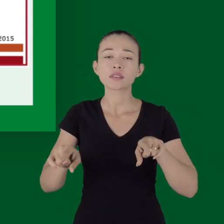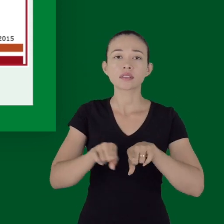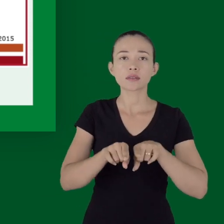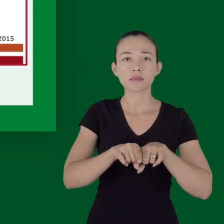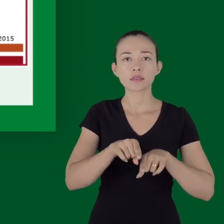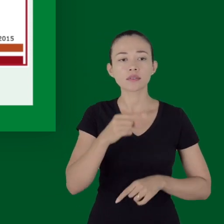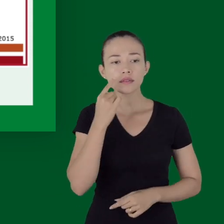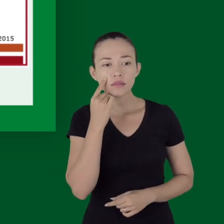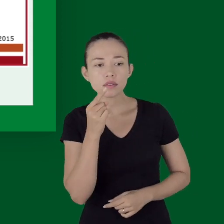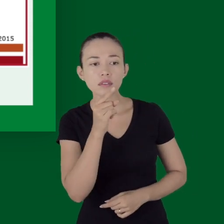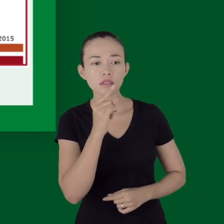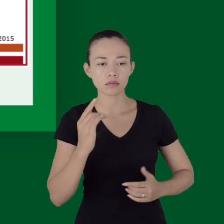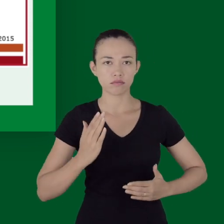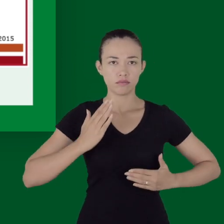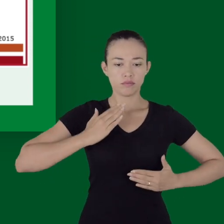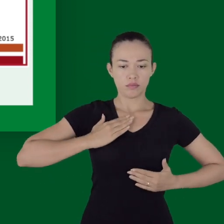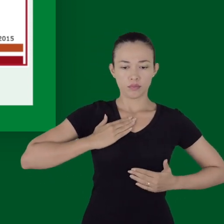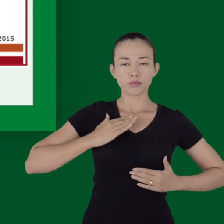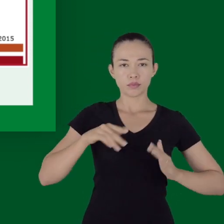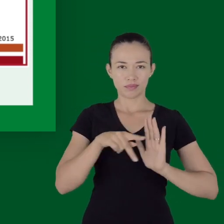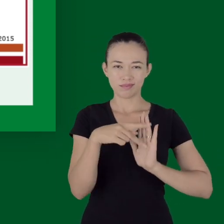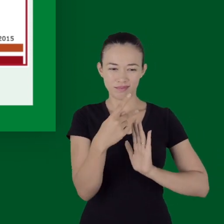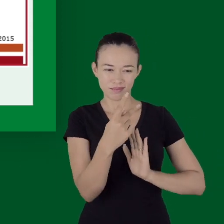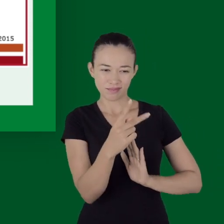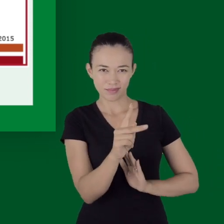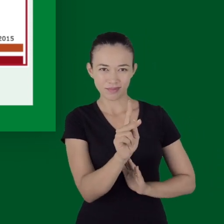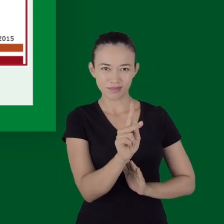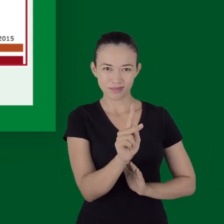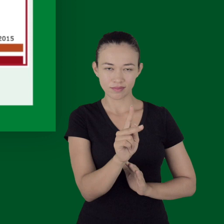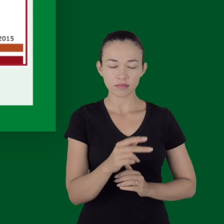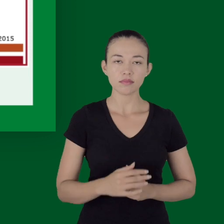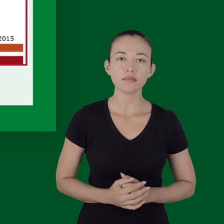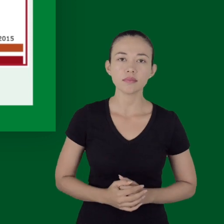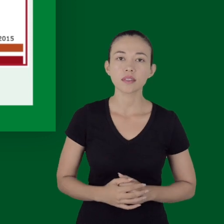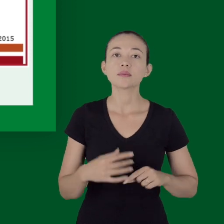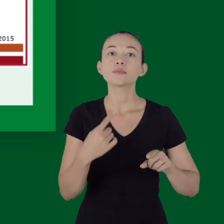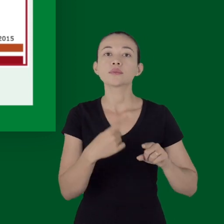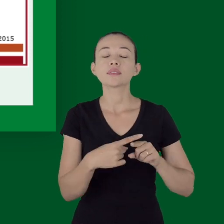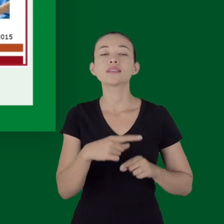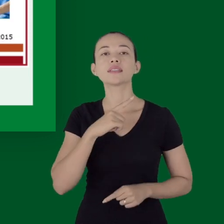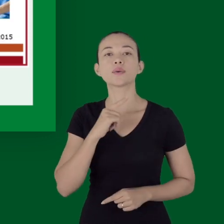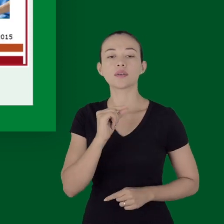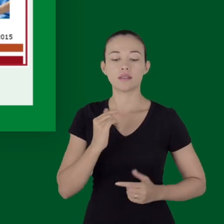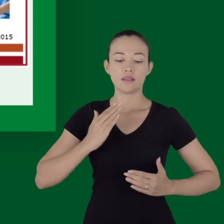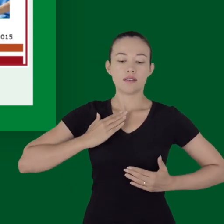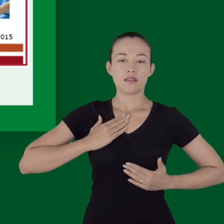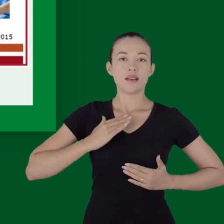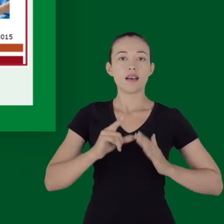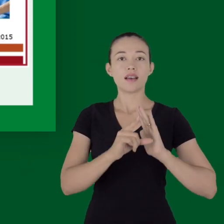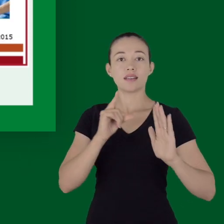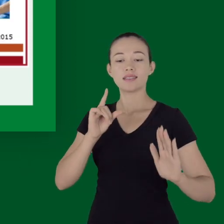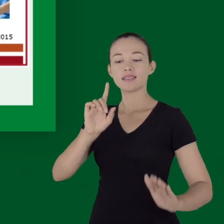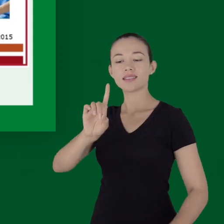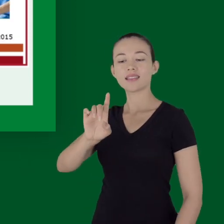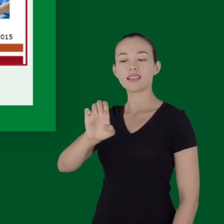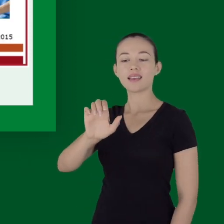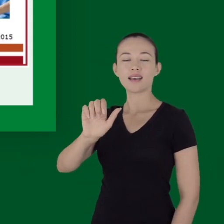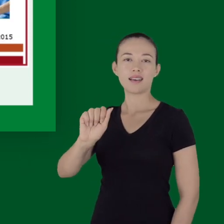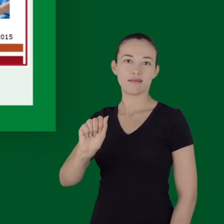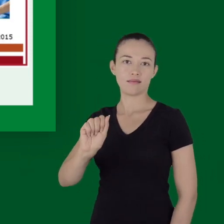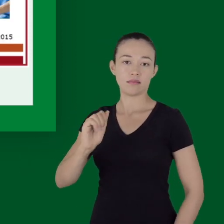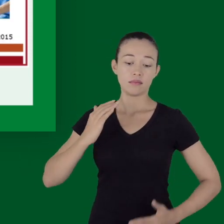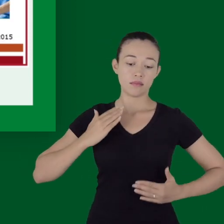desconectar e colocar as pás que são coladas, adesivas. Depois disso, a gente tem que comunicar ao paciente